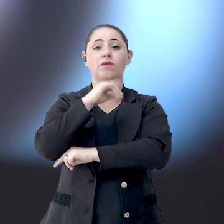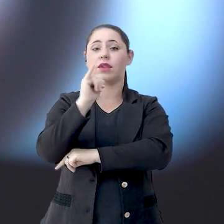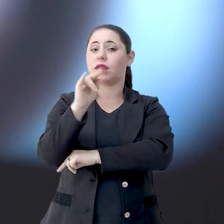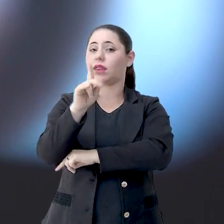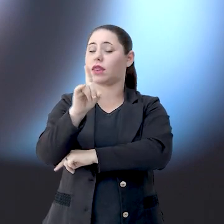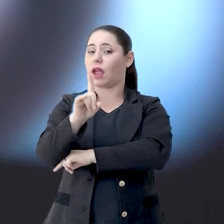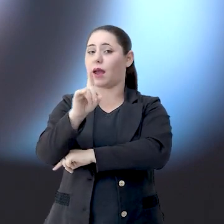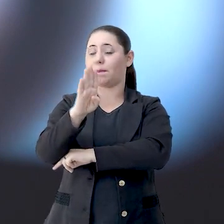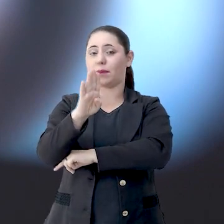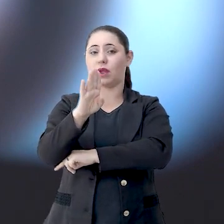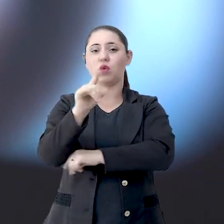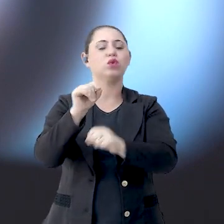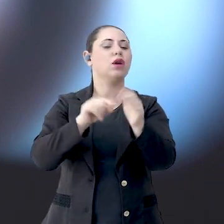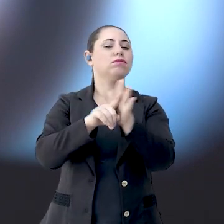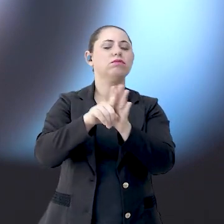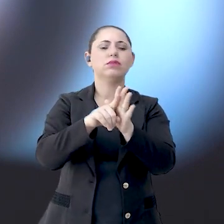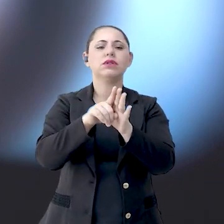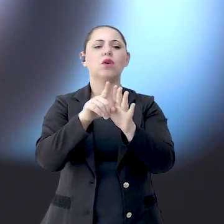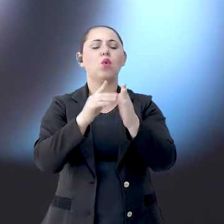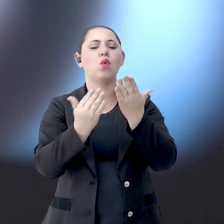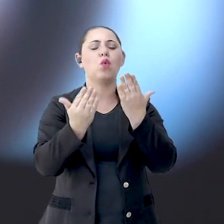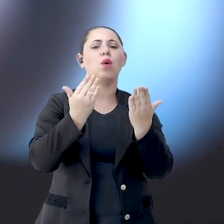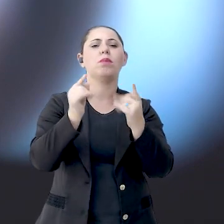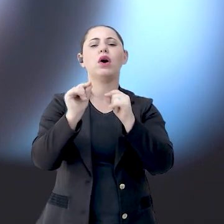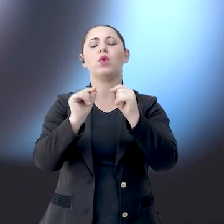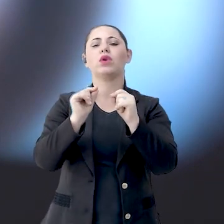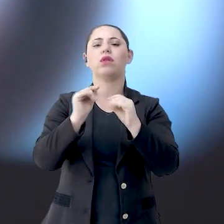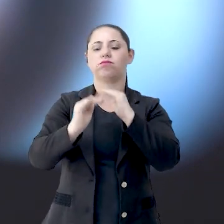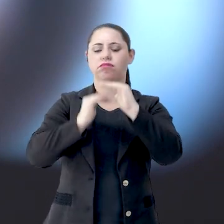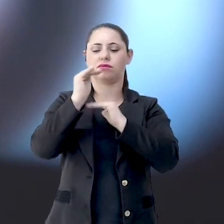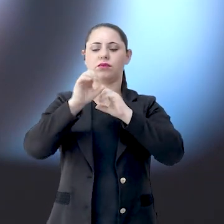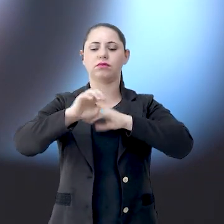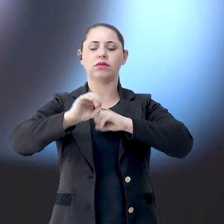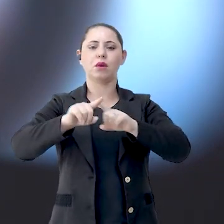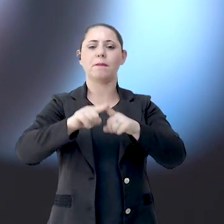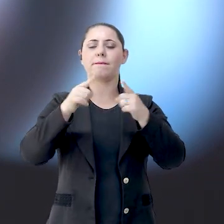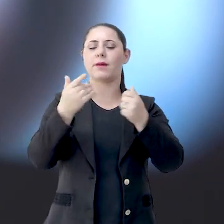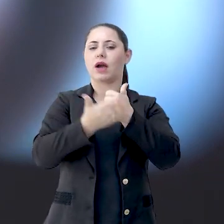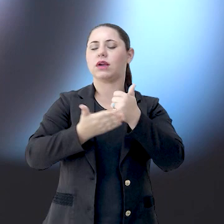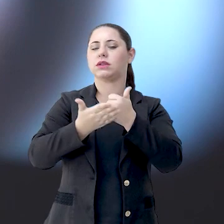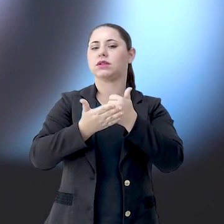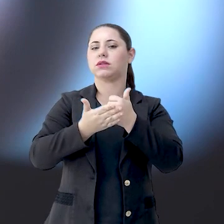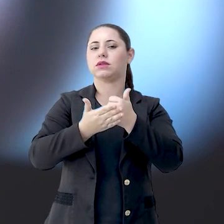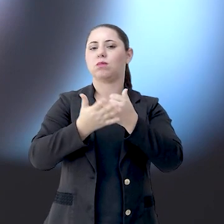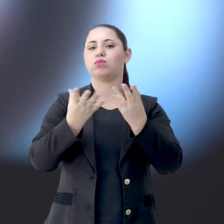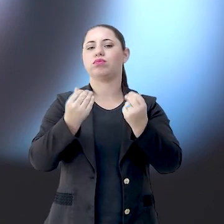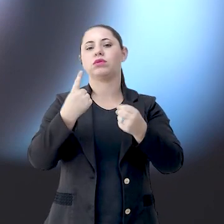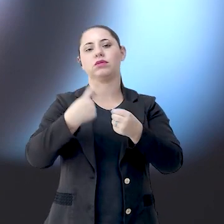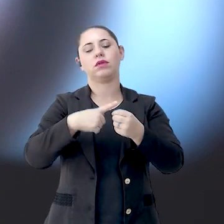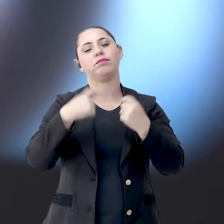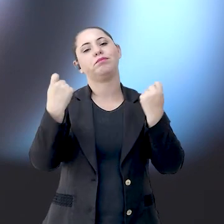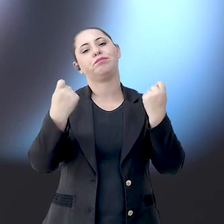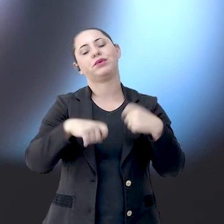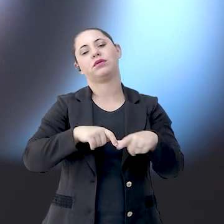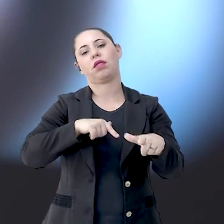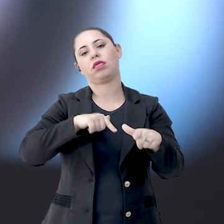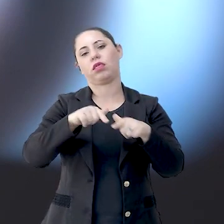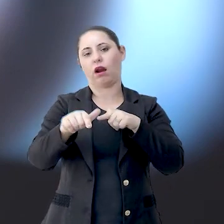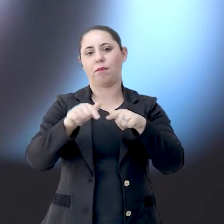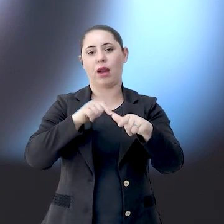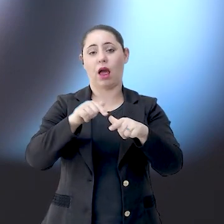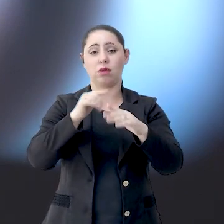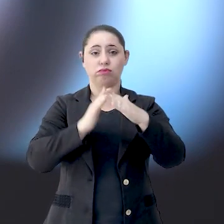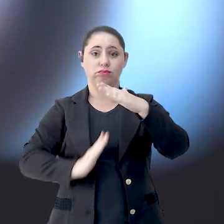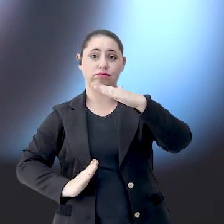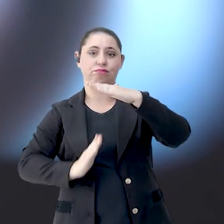Nova Andradina alcançaram boas notas do IDEB, que é o índice que mede a qualidade da educação básica,